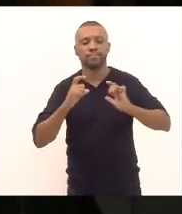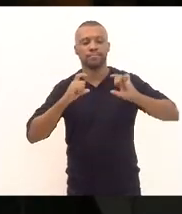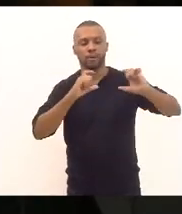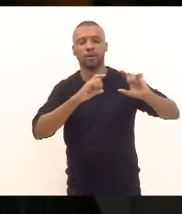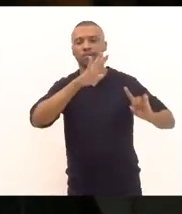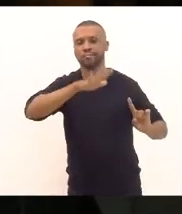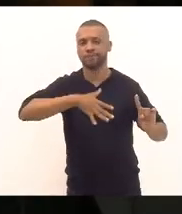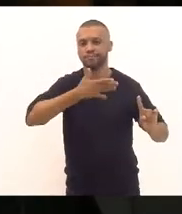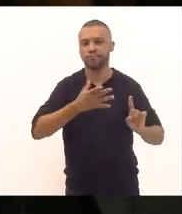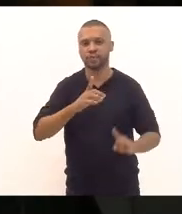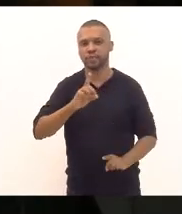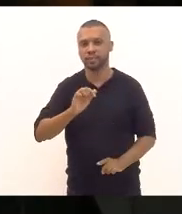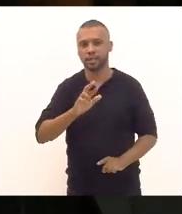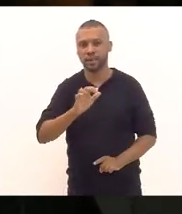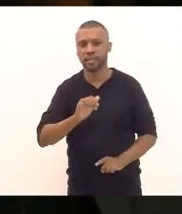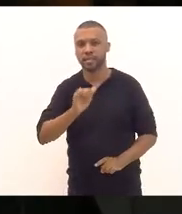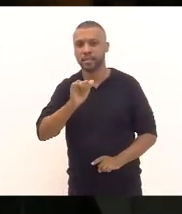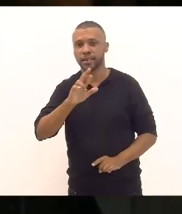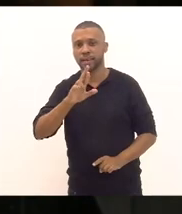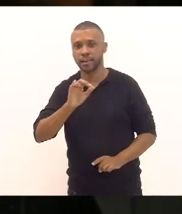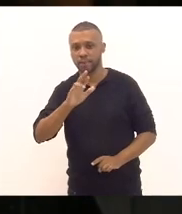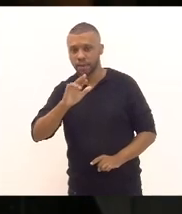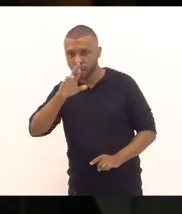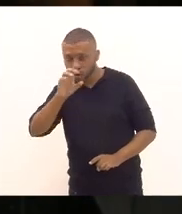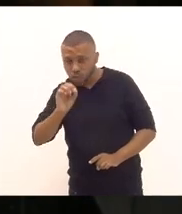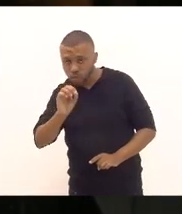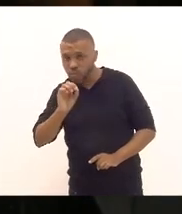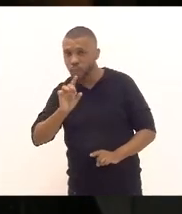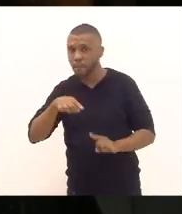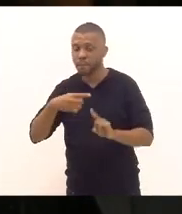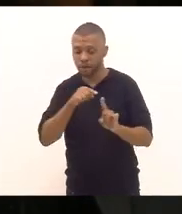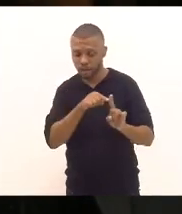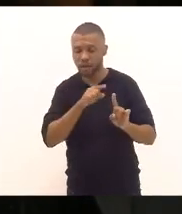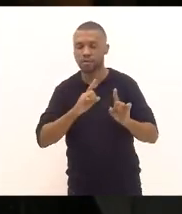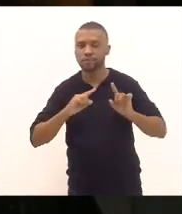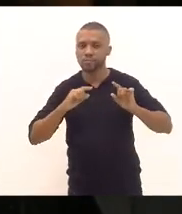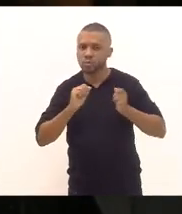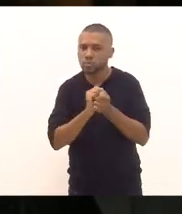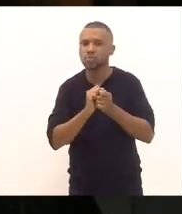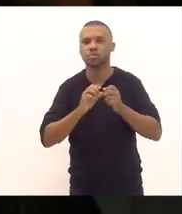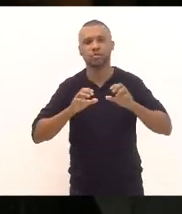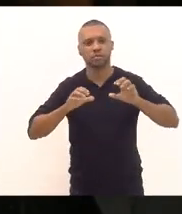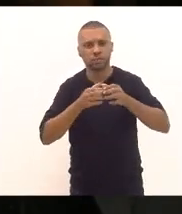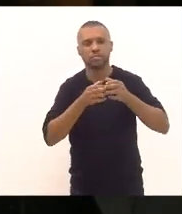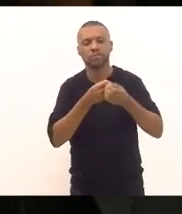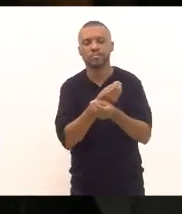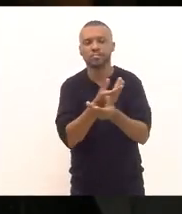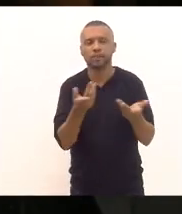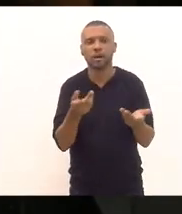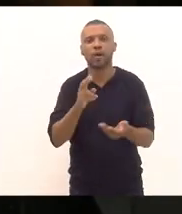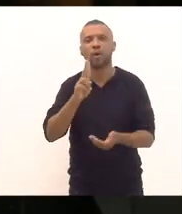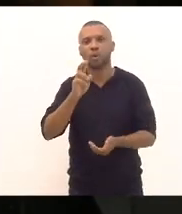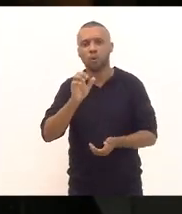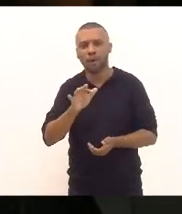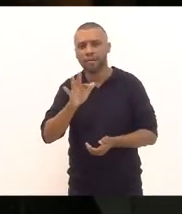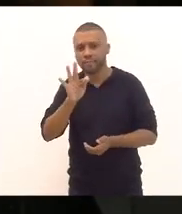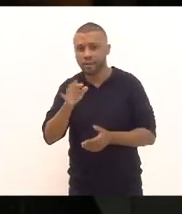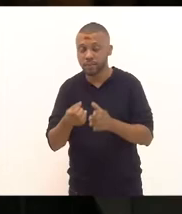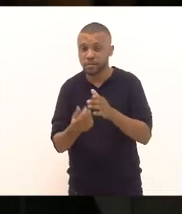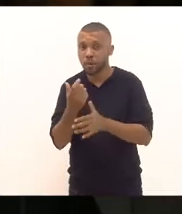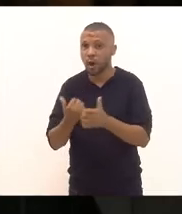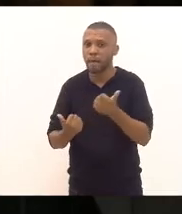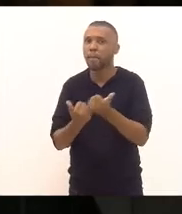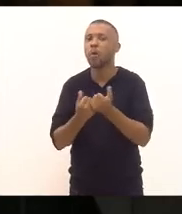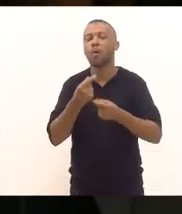da se concebeu a wi-fi da se sua equipe e evidentemente concebeu a UEFI e com apoio político de Leonel